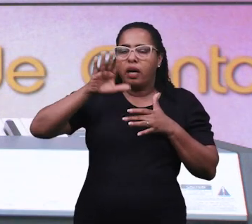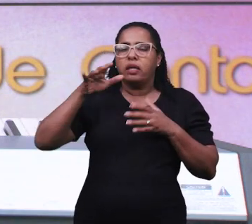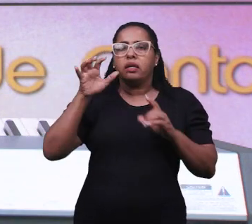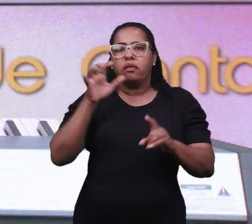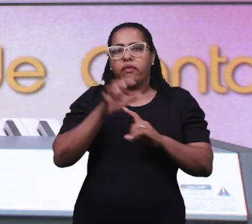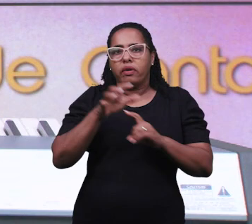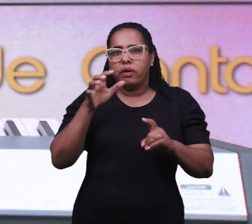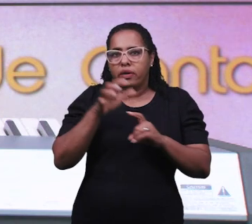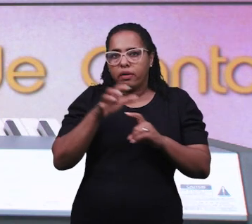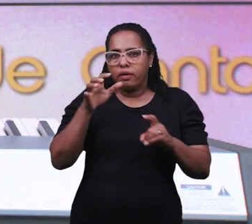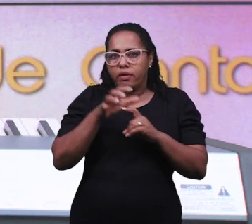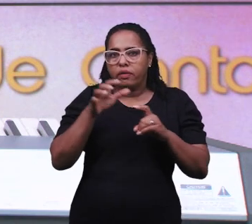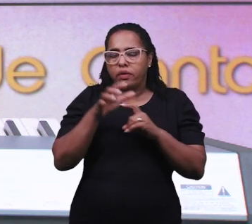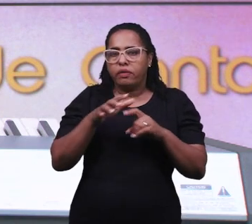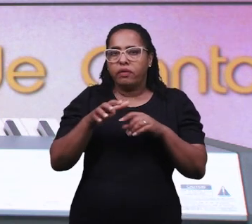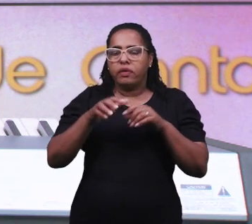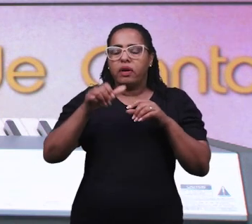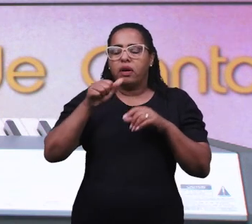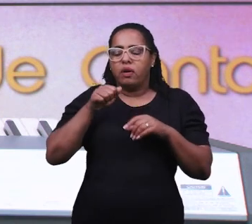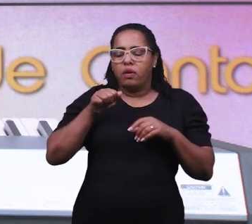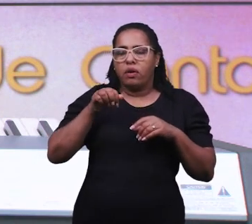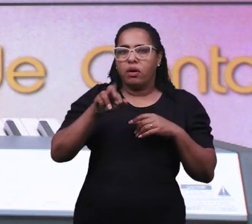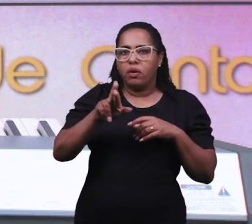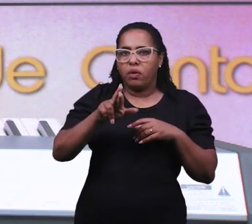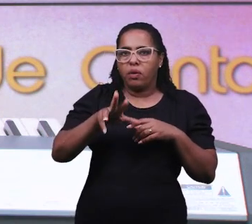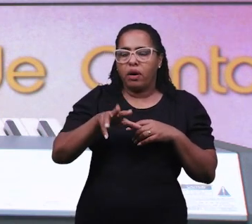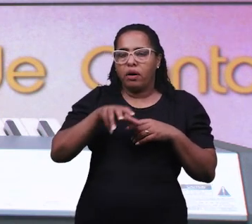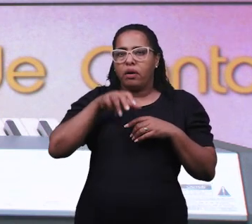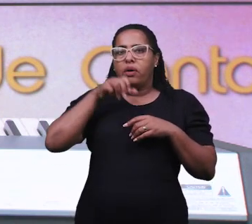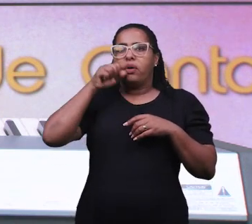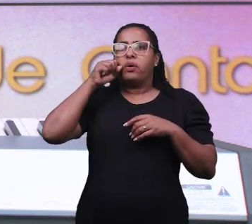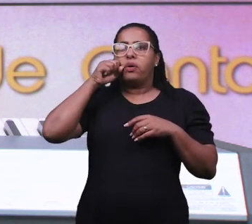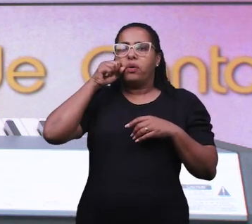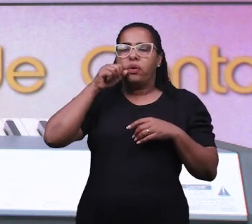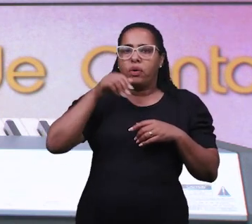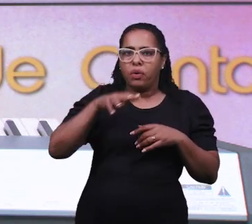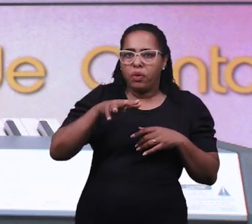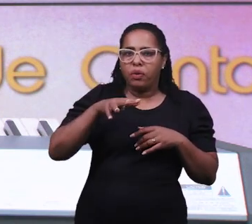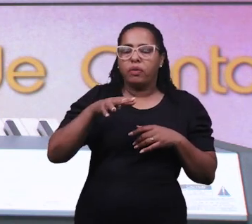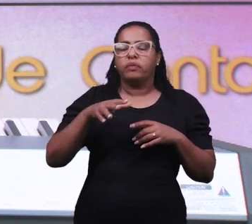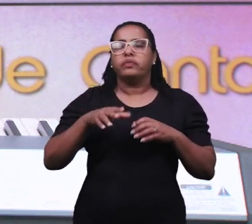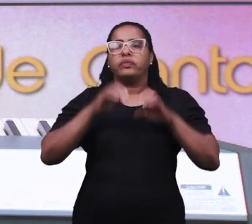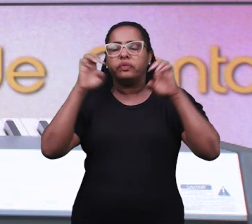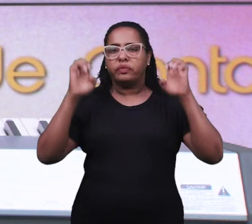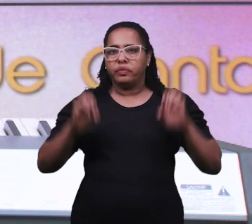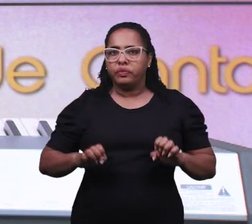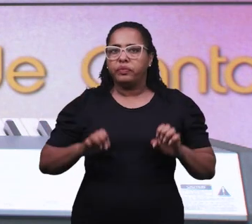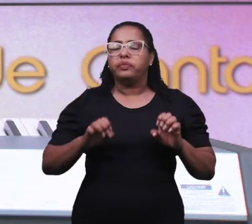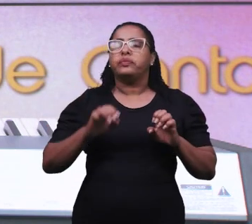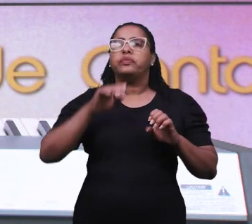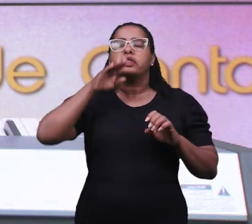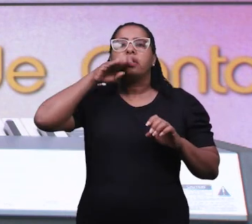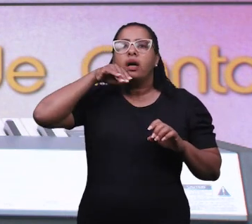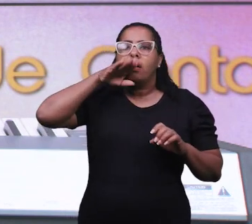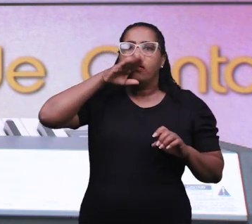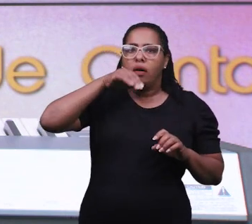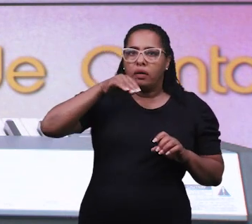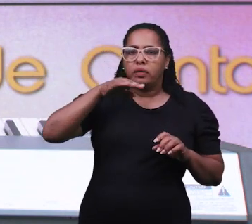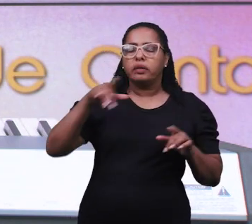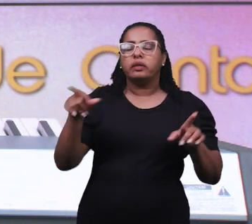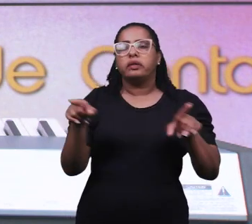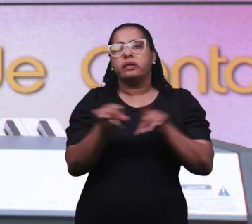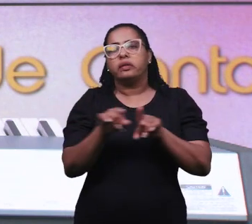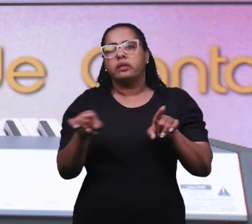influenciar negativamente no fluxo de ar que está vindo da fonte, da estrutura muscular